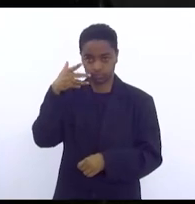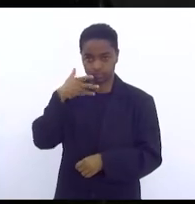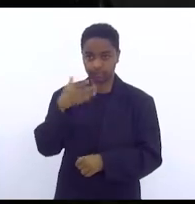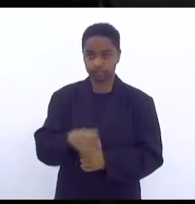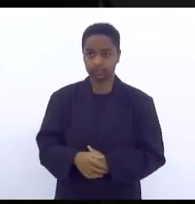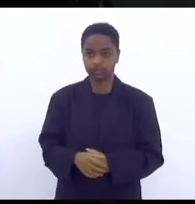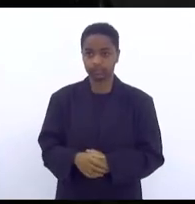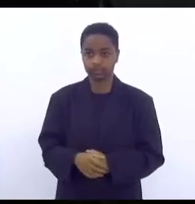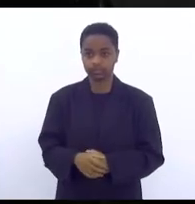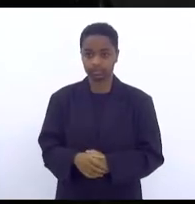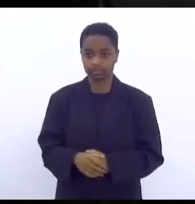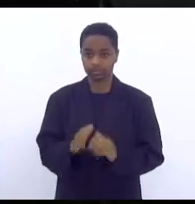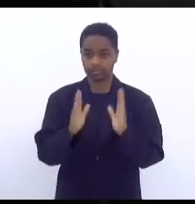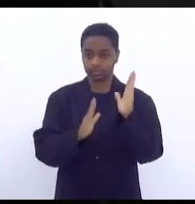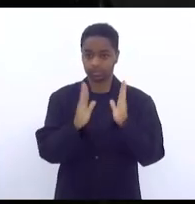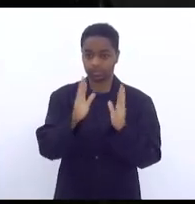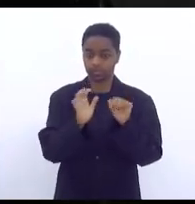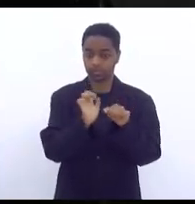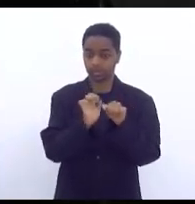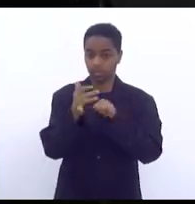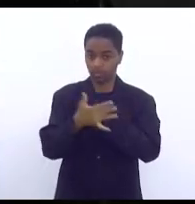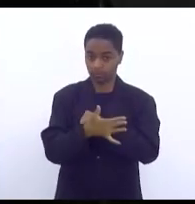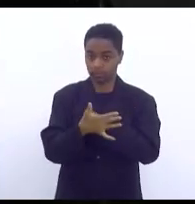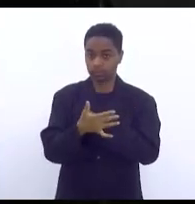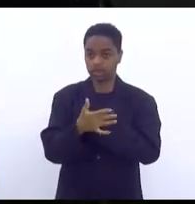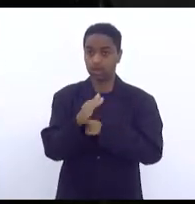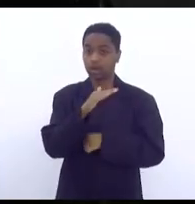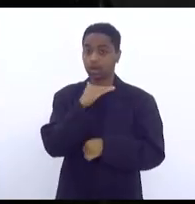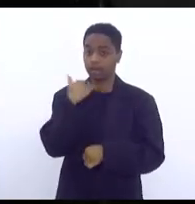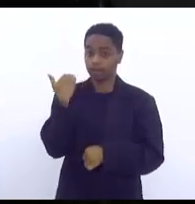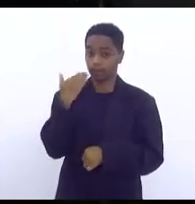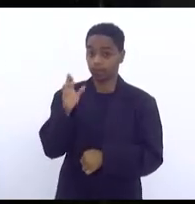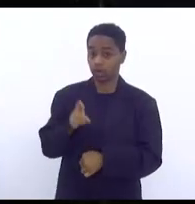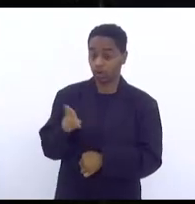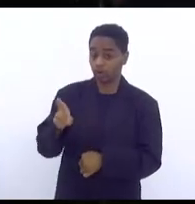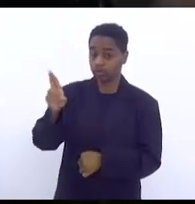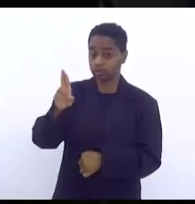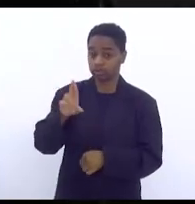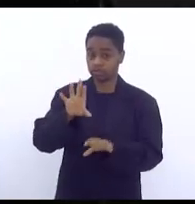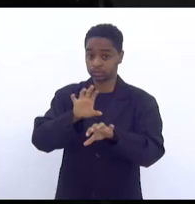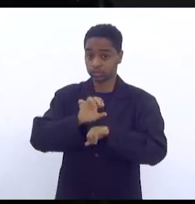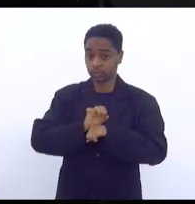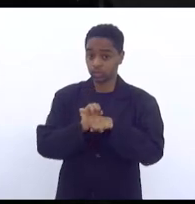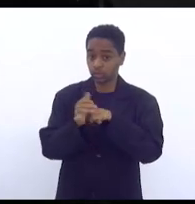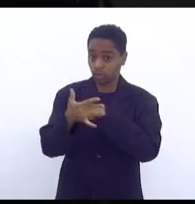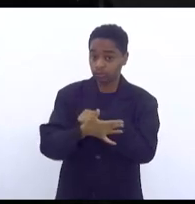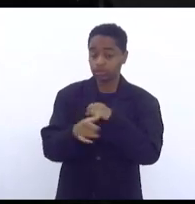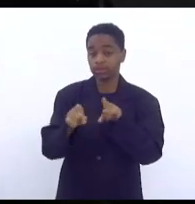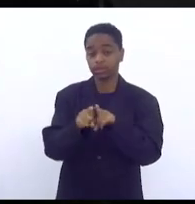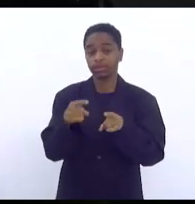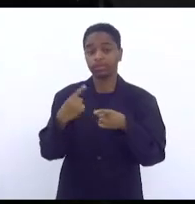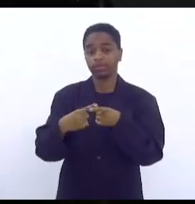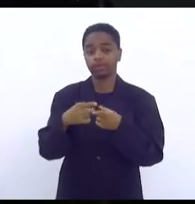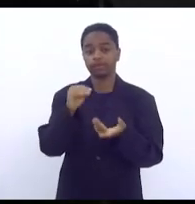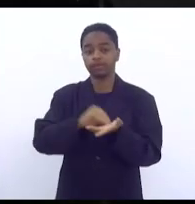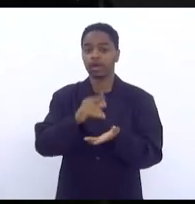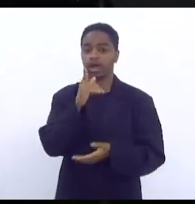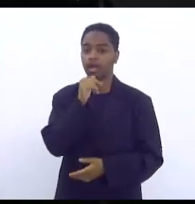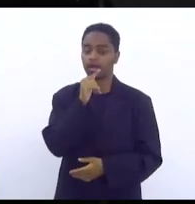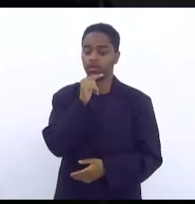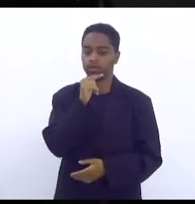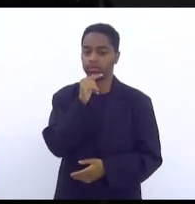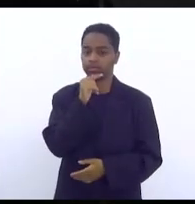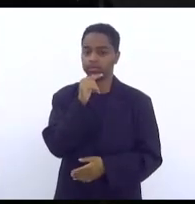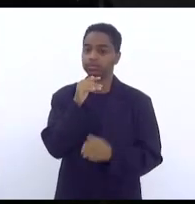concluindo no período da covid morreu na Rocinha de covid e por falta d'água